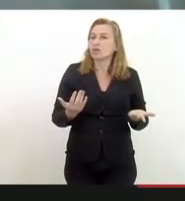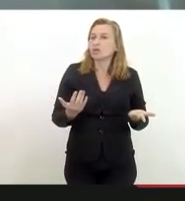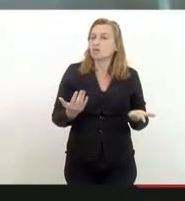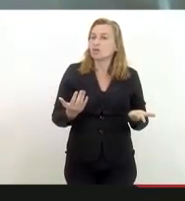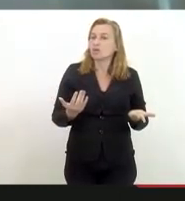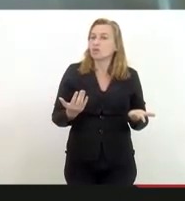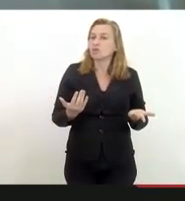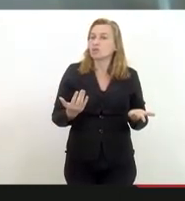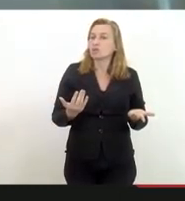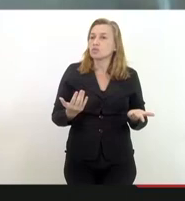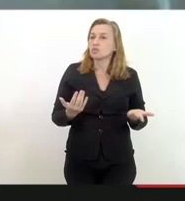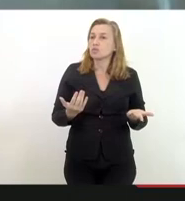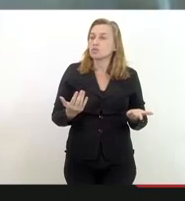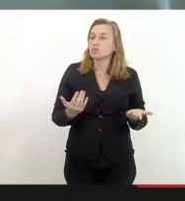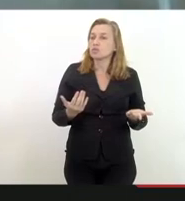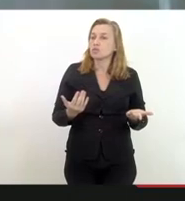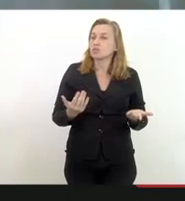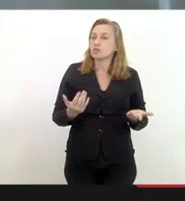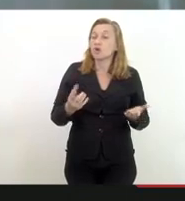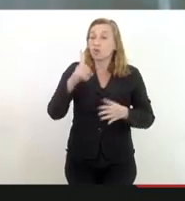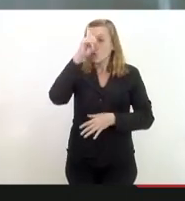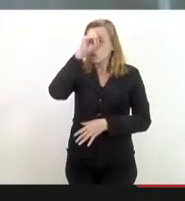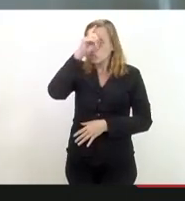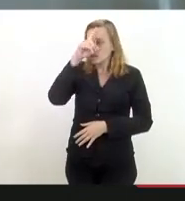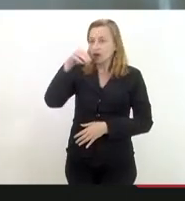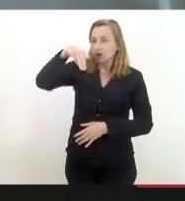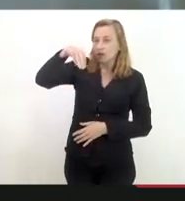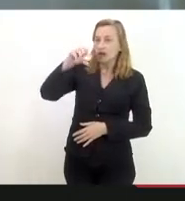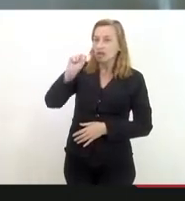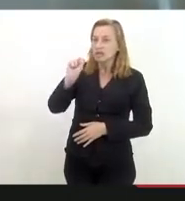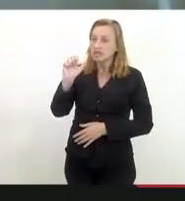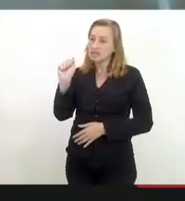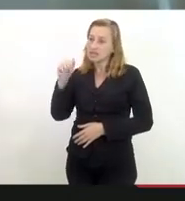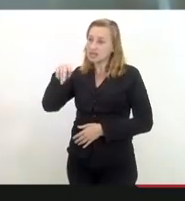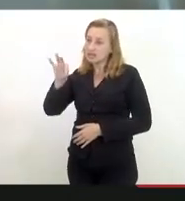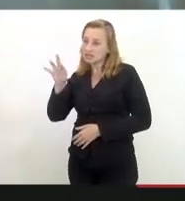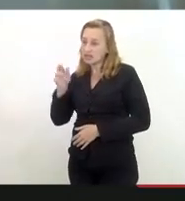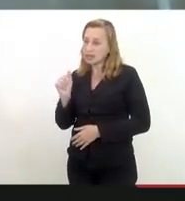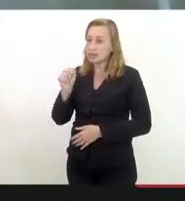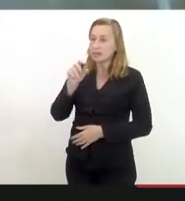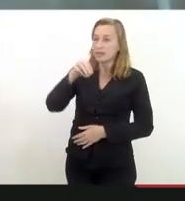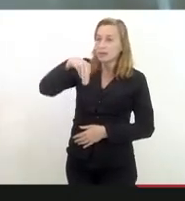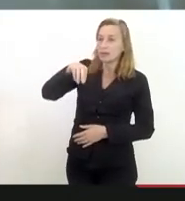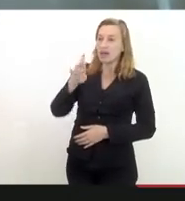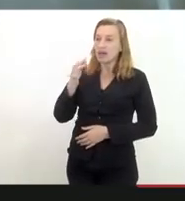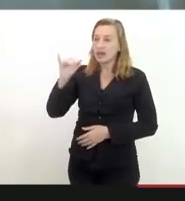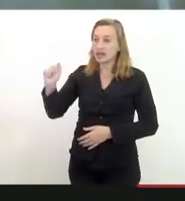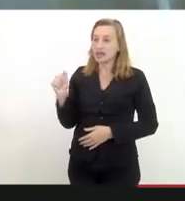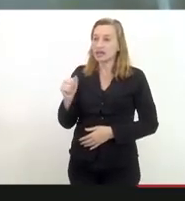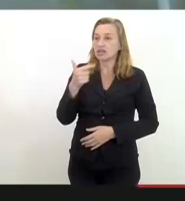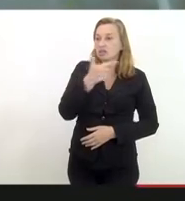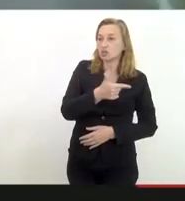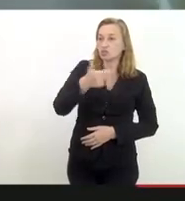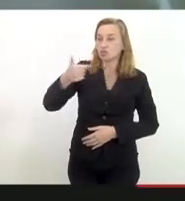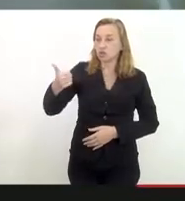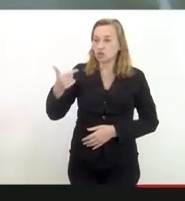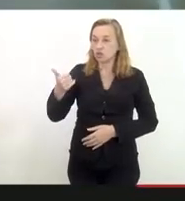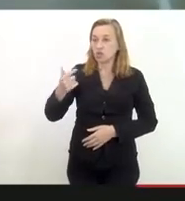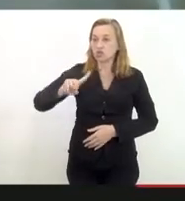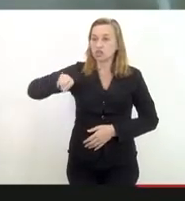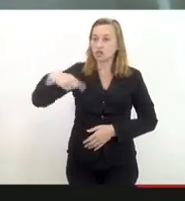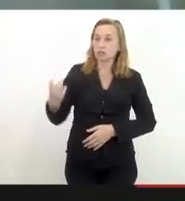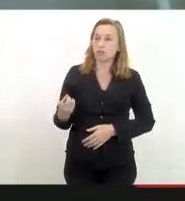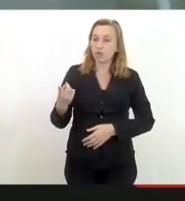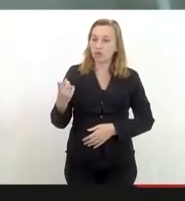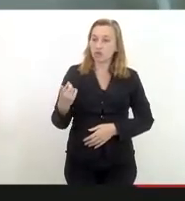o destino do Hospital Estadual Santa Maria. E em 2012, após